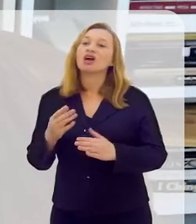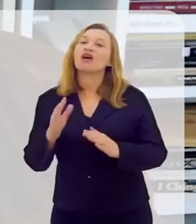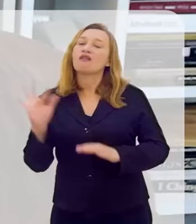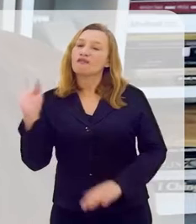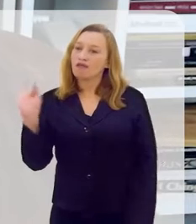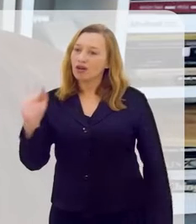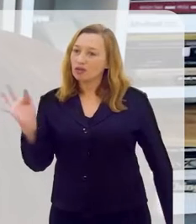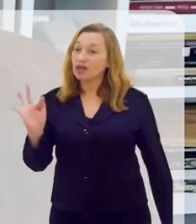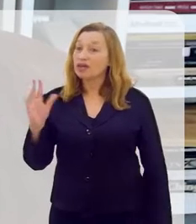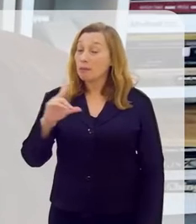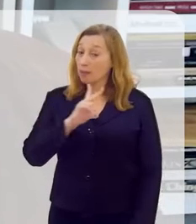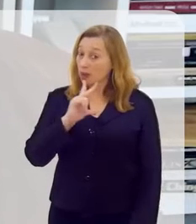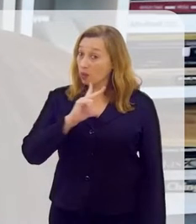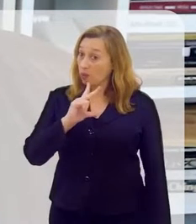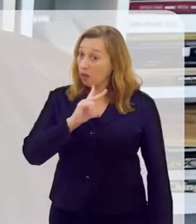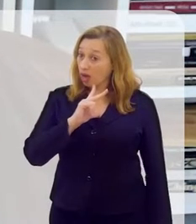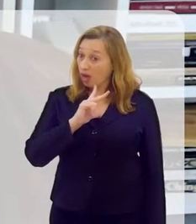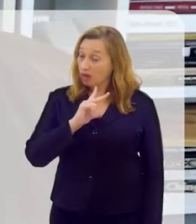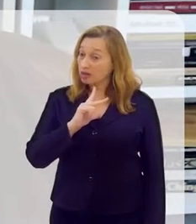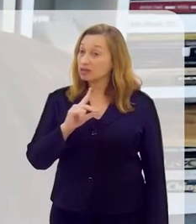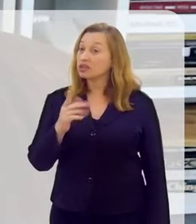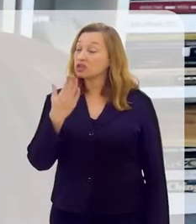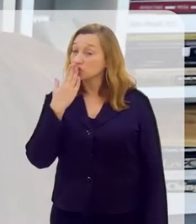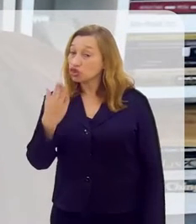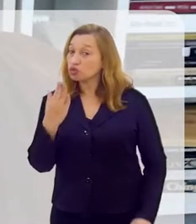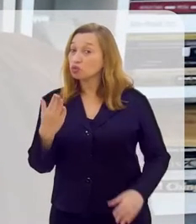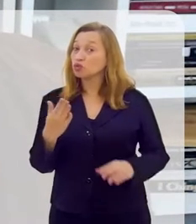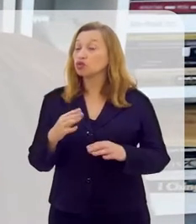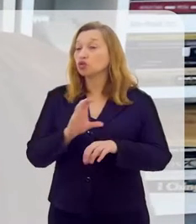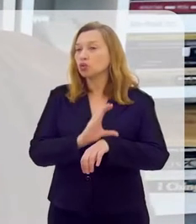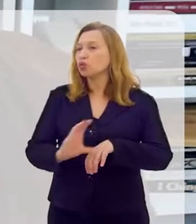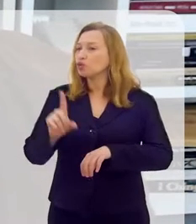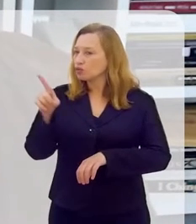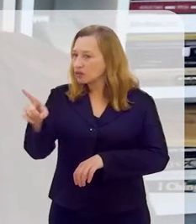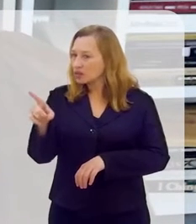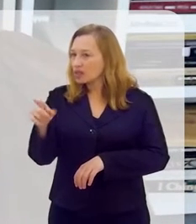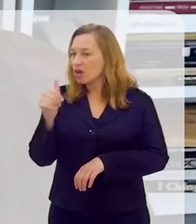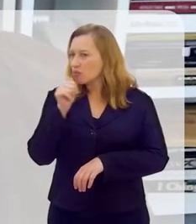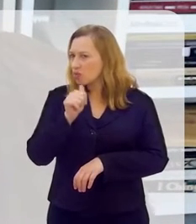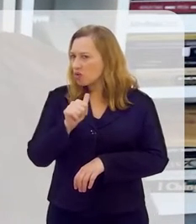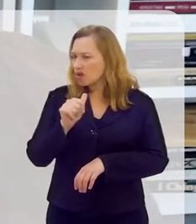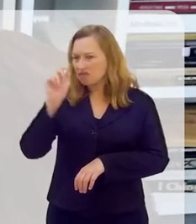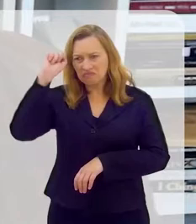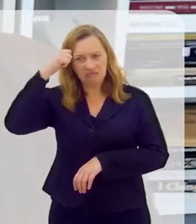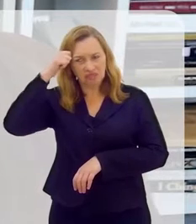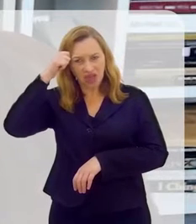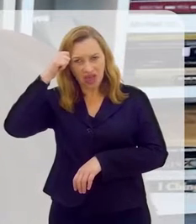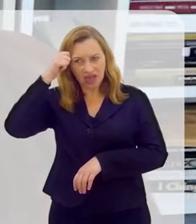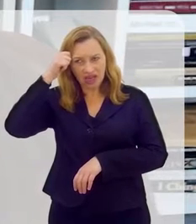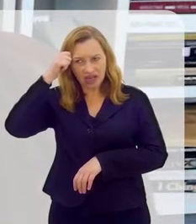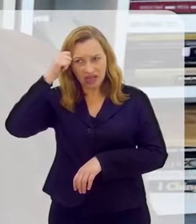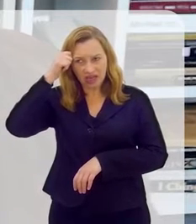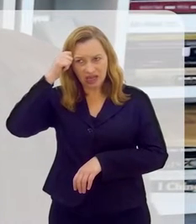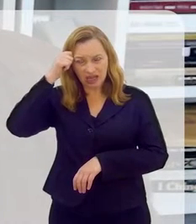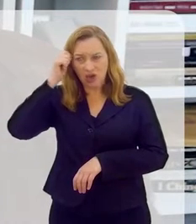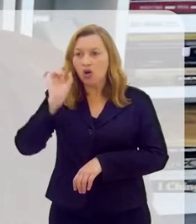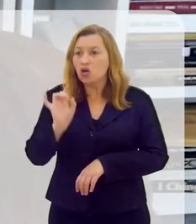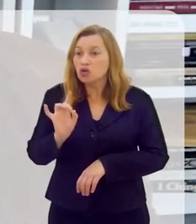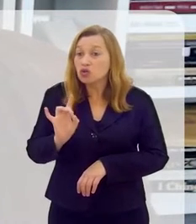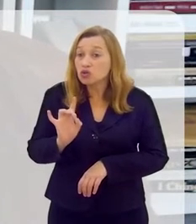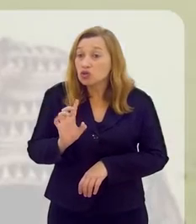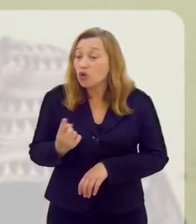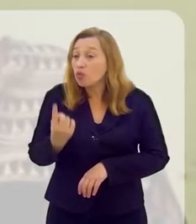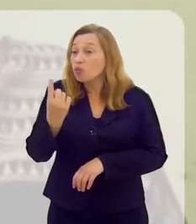faculdade particular ainda, e nesse tipo de curso, você devia ser, como uma mulher negra, exceção da exceção da exceção.